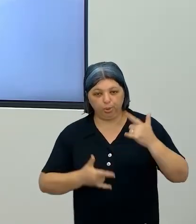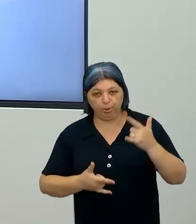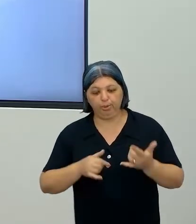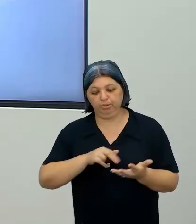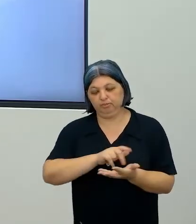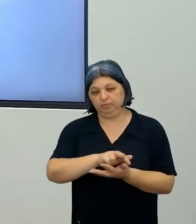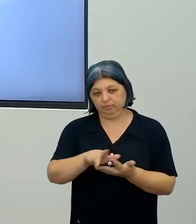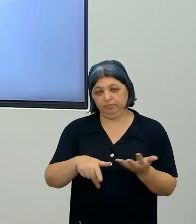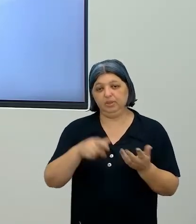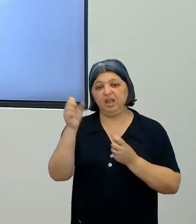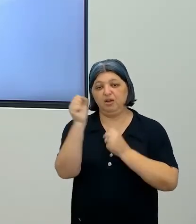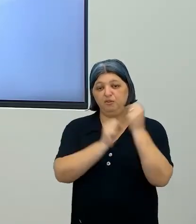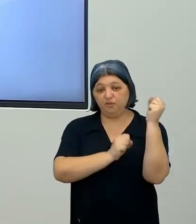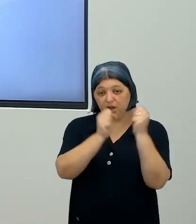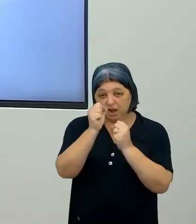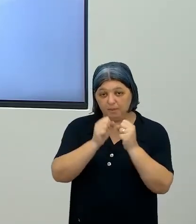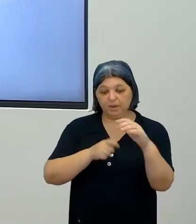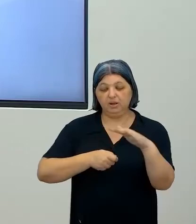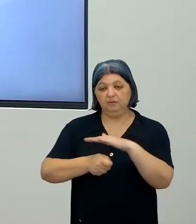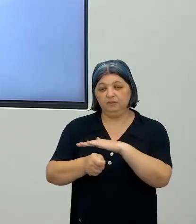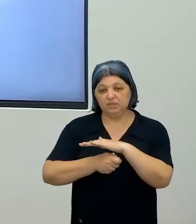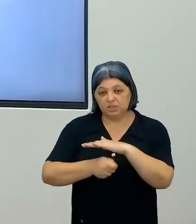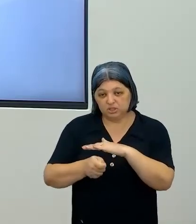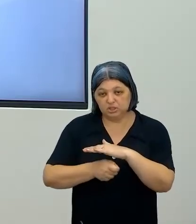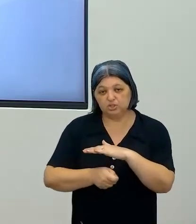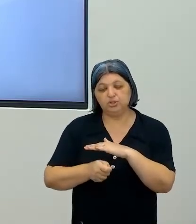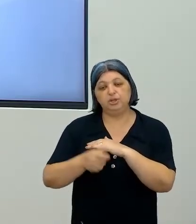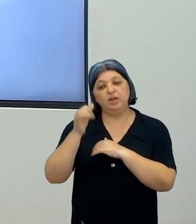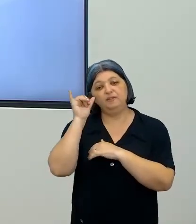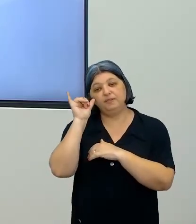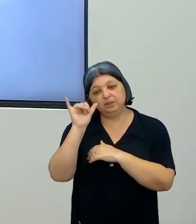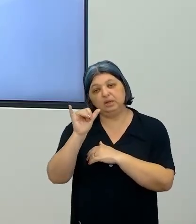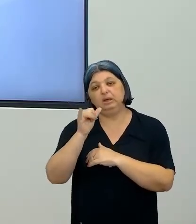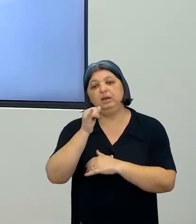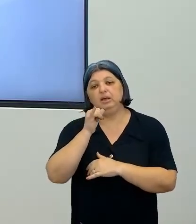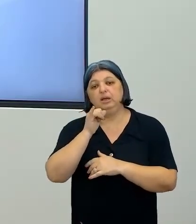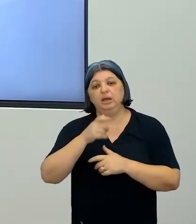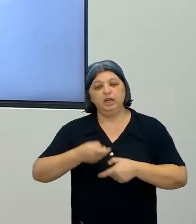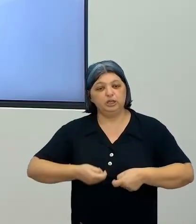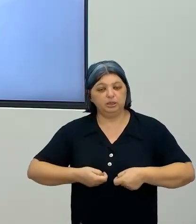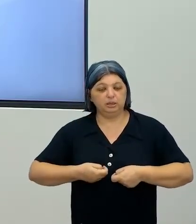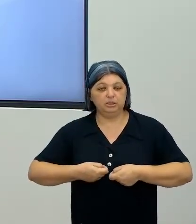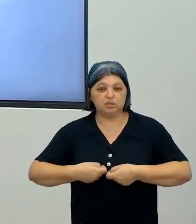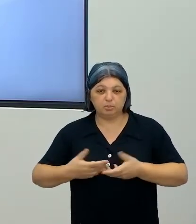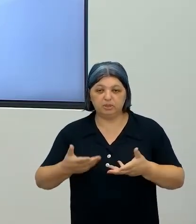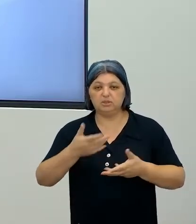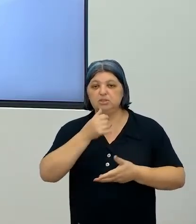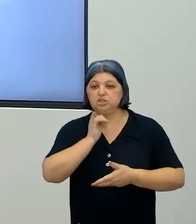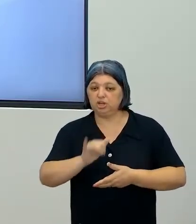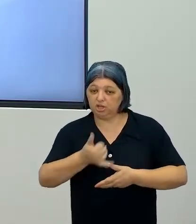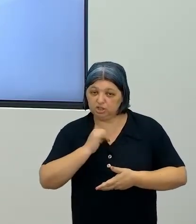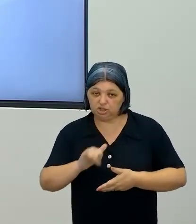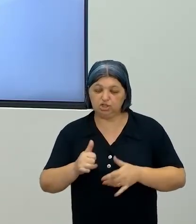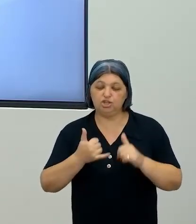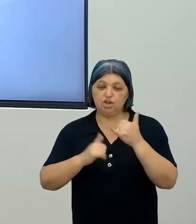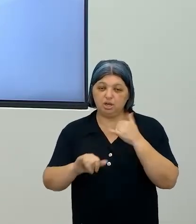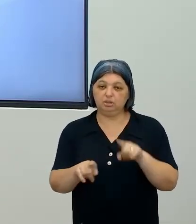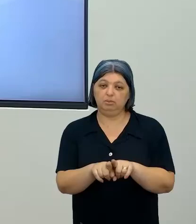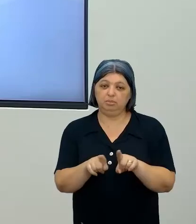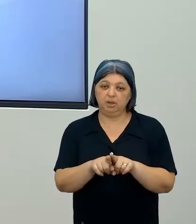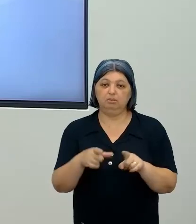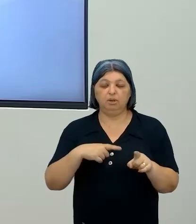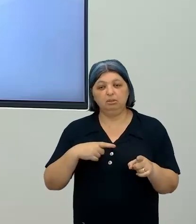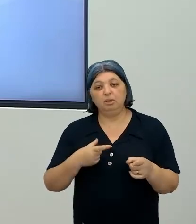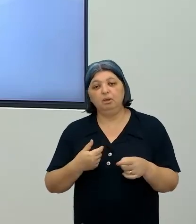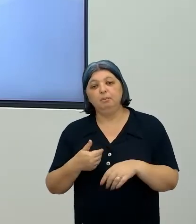ela vai investir menos energia, menos dinheiro, etc., e receber mais em troca, né? Então,